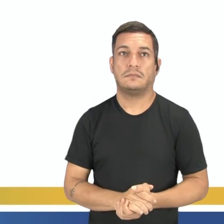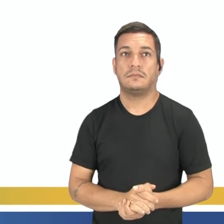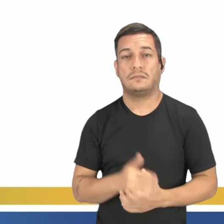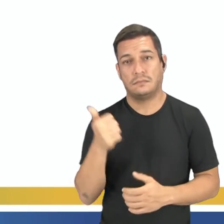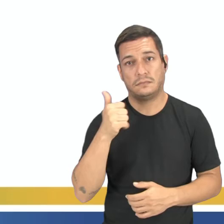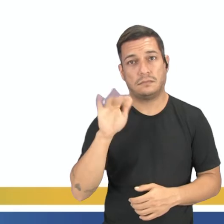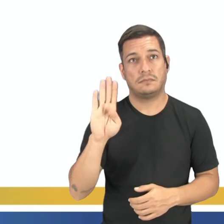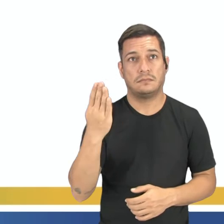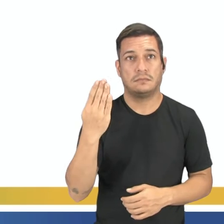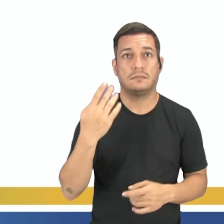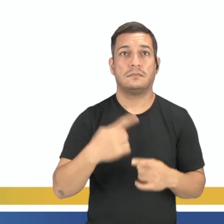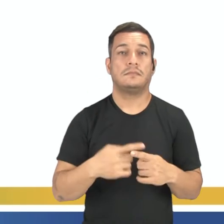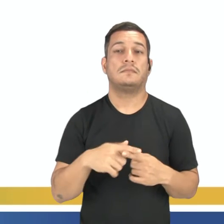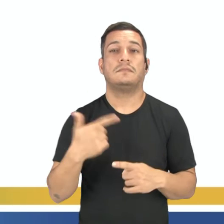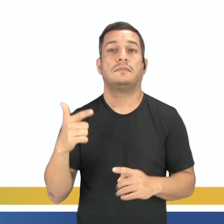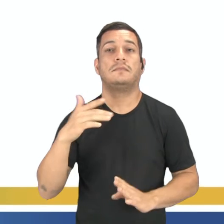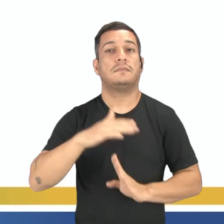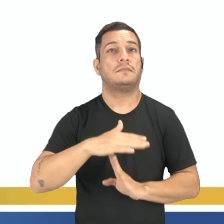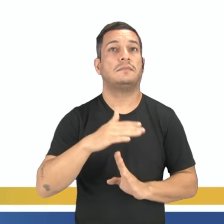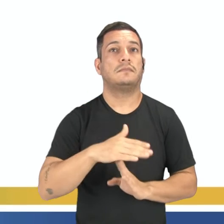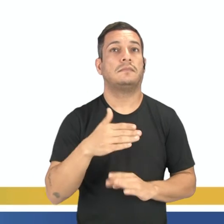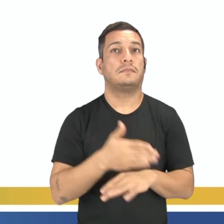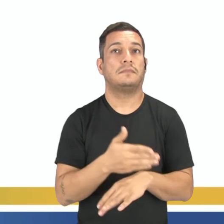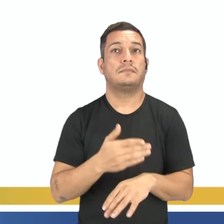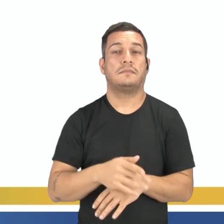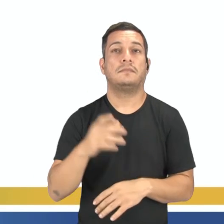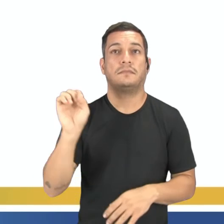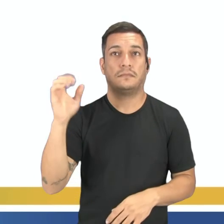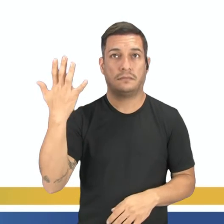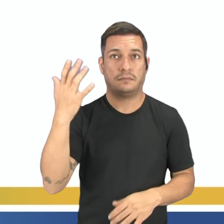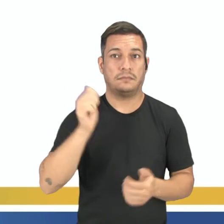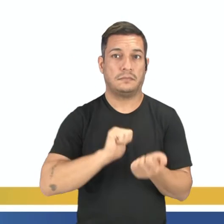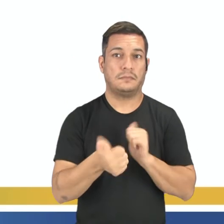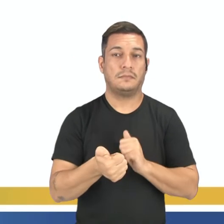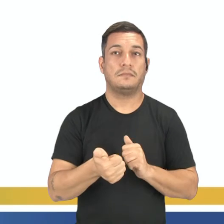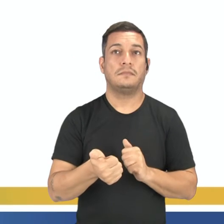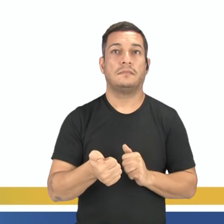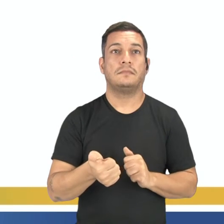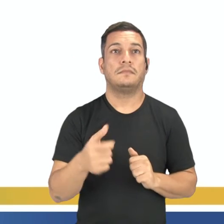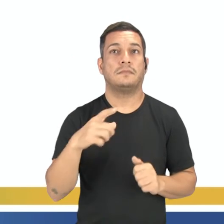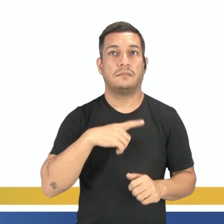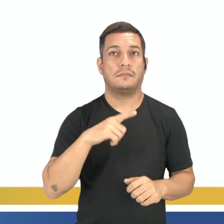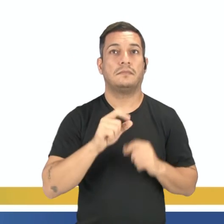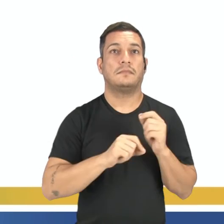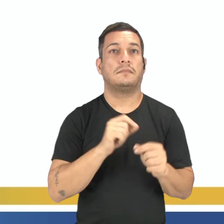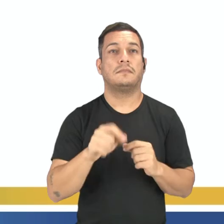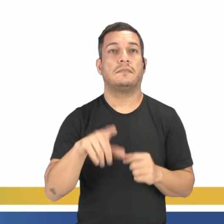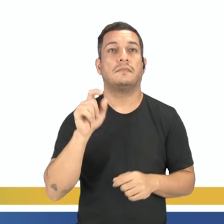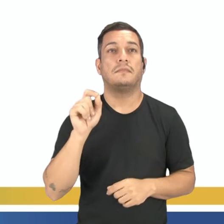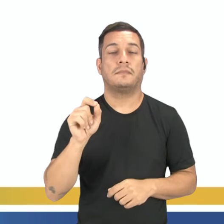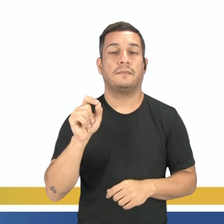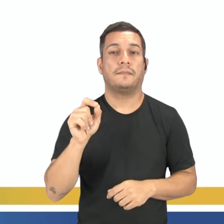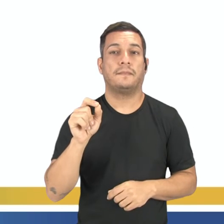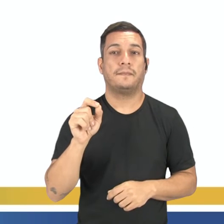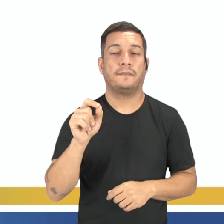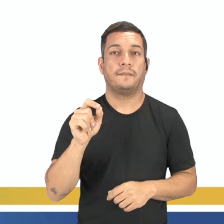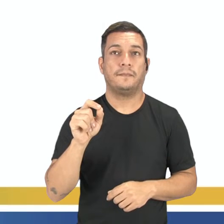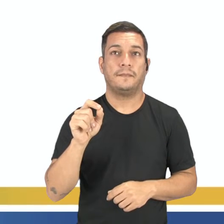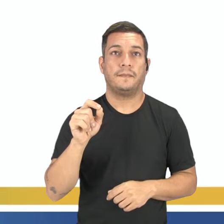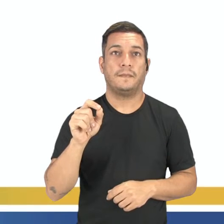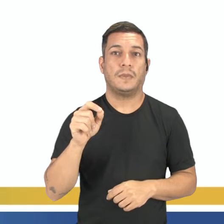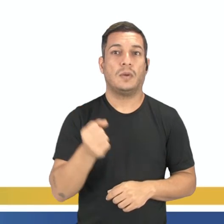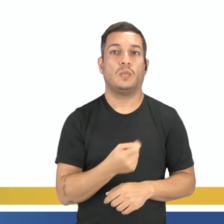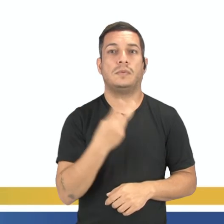na primeira é falso porque não há limitação de acesso ao fenômeno esportivo, muito ao contrário, houve uma vultuosa,